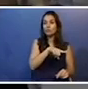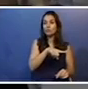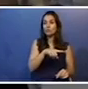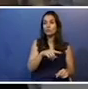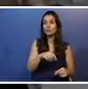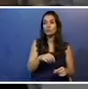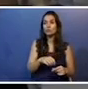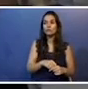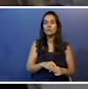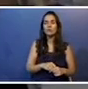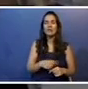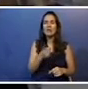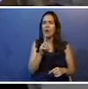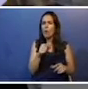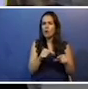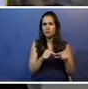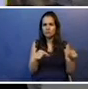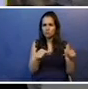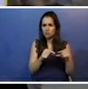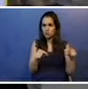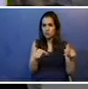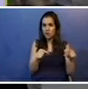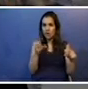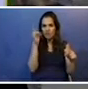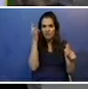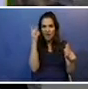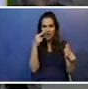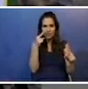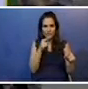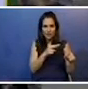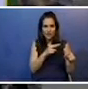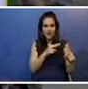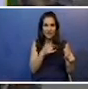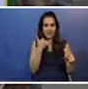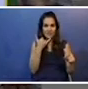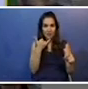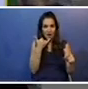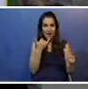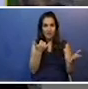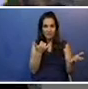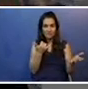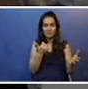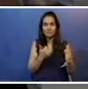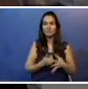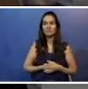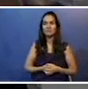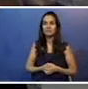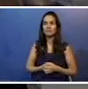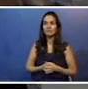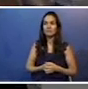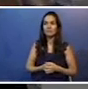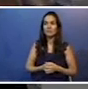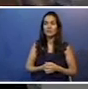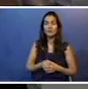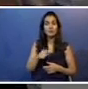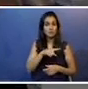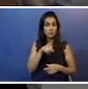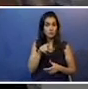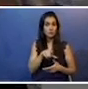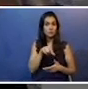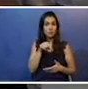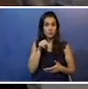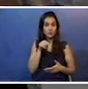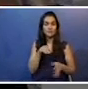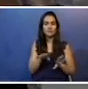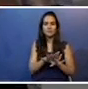relógio digital, né? Aquele que aparece lá no celular que nós estamos acostumados é o digital. Mas se você escolher a opção